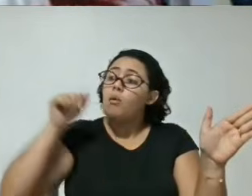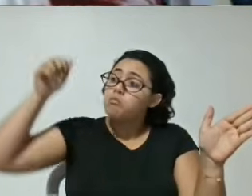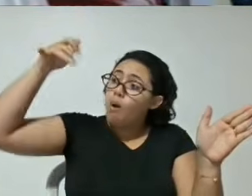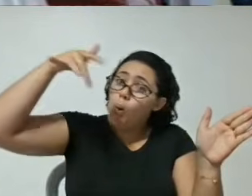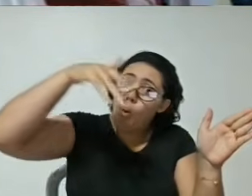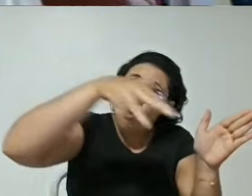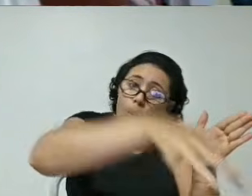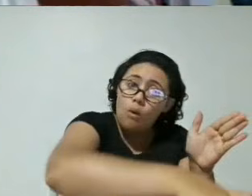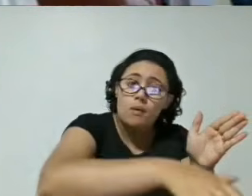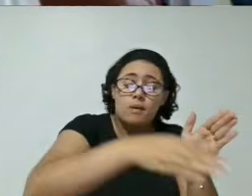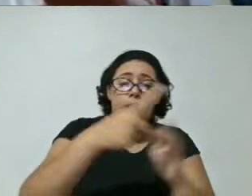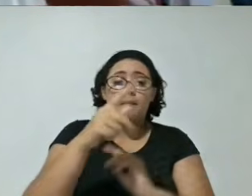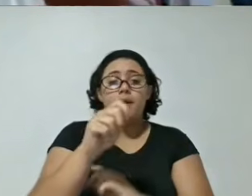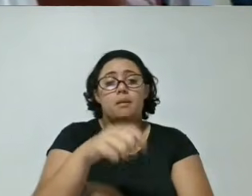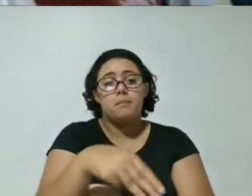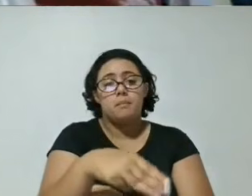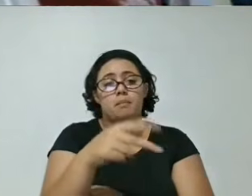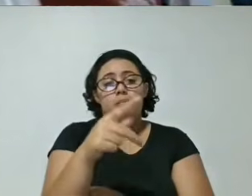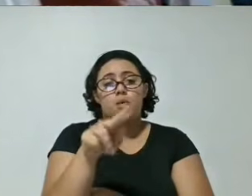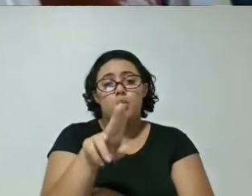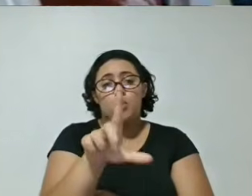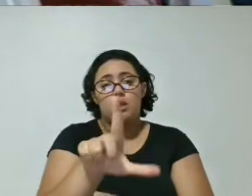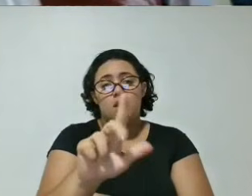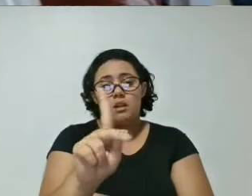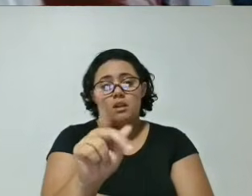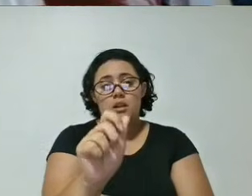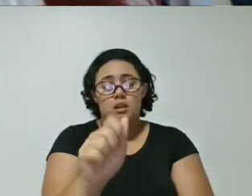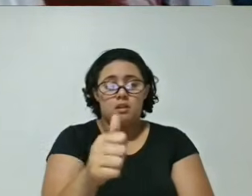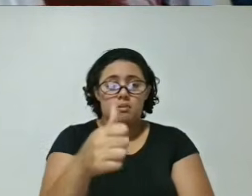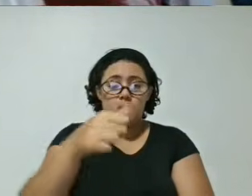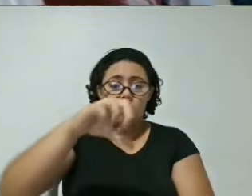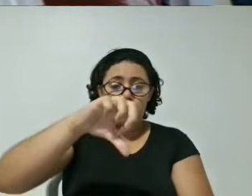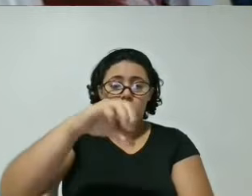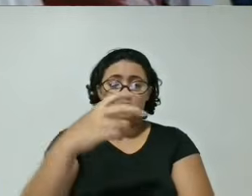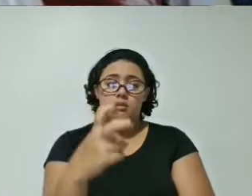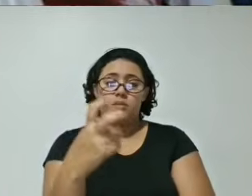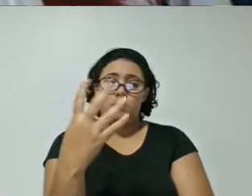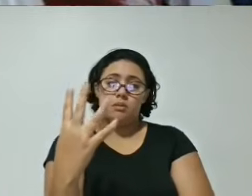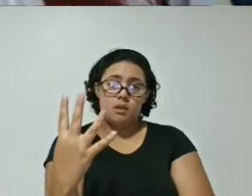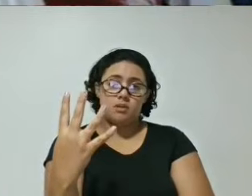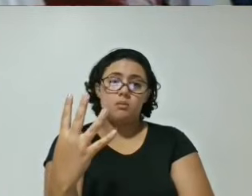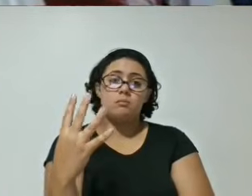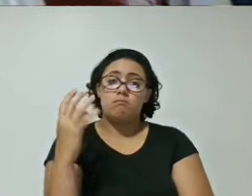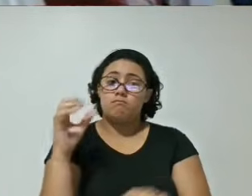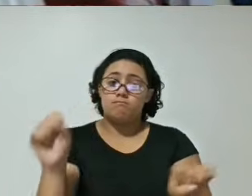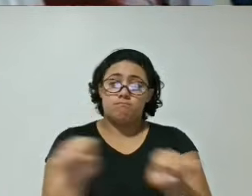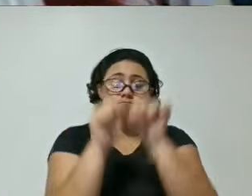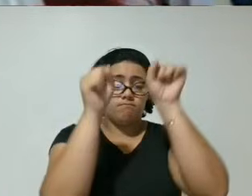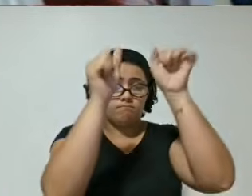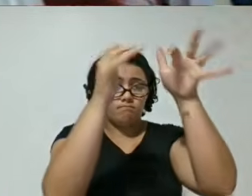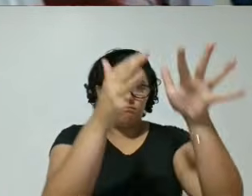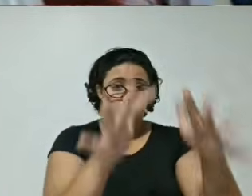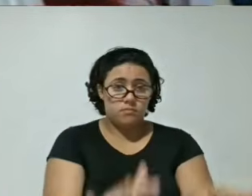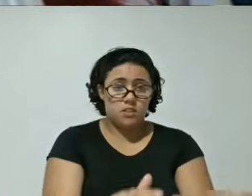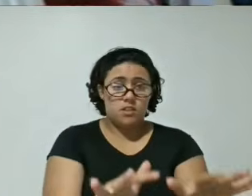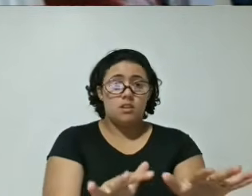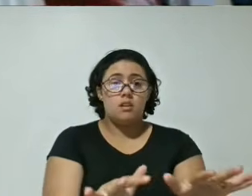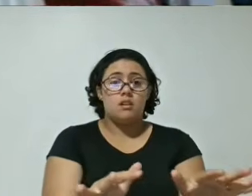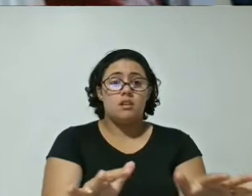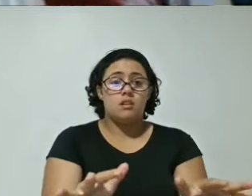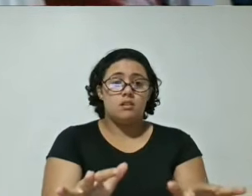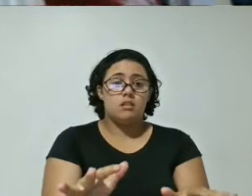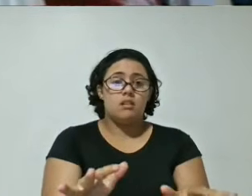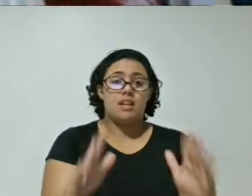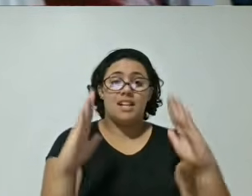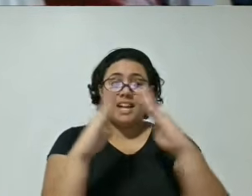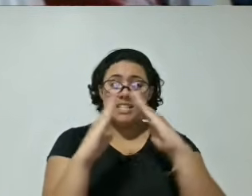né? Essa barragem rompeu em 54, levou tudo ali para baixo, matou muita gente. Essa ponte foi arrancada nesse período e ela foi ocupada pelas